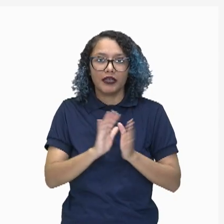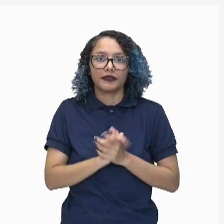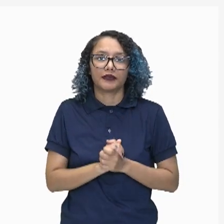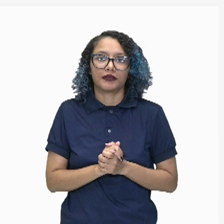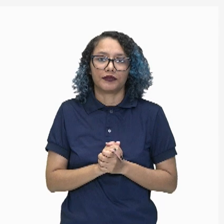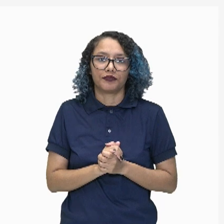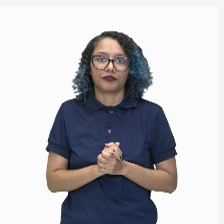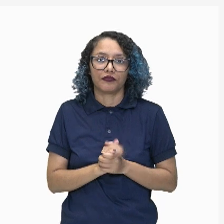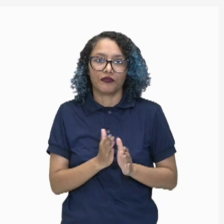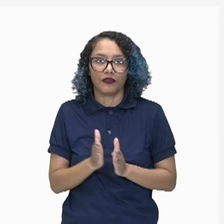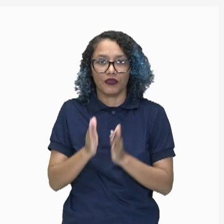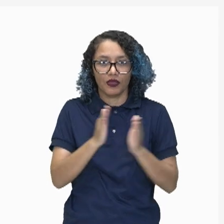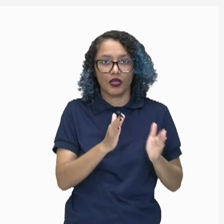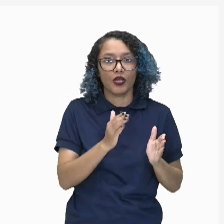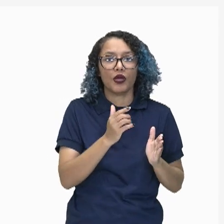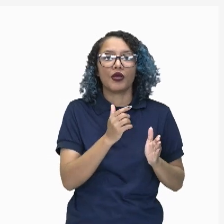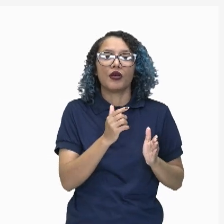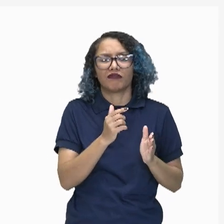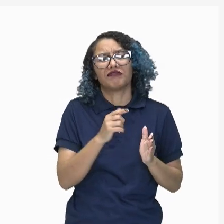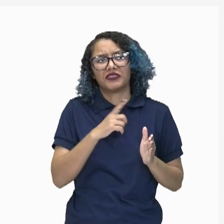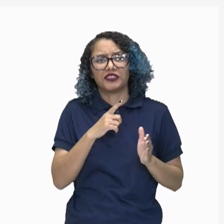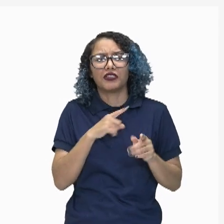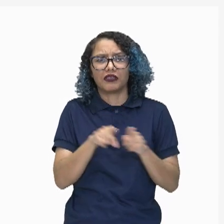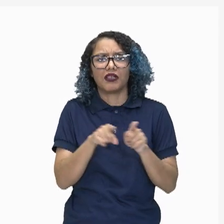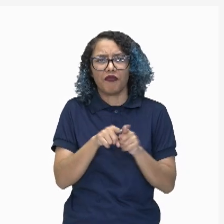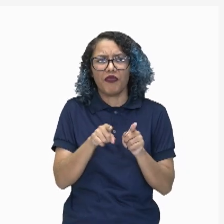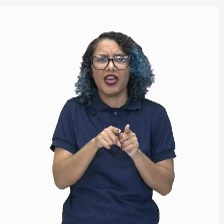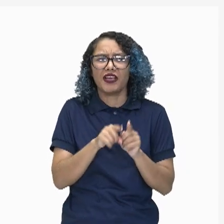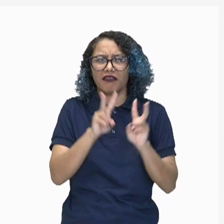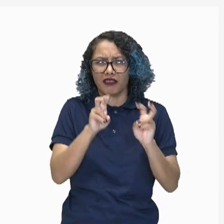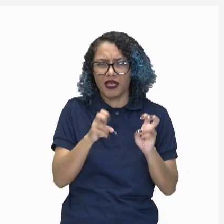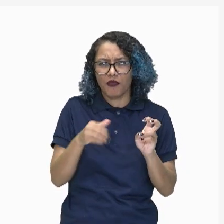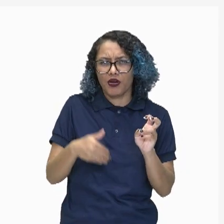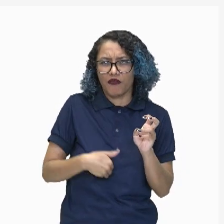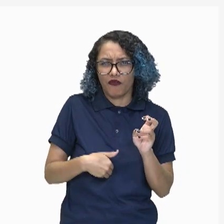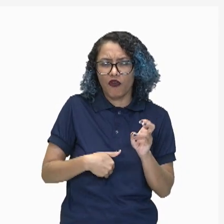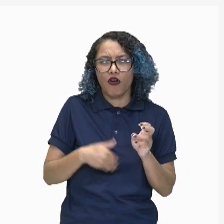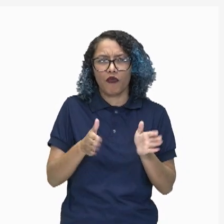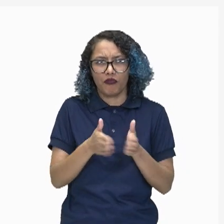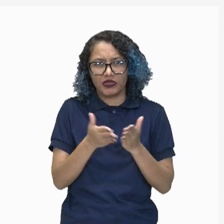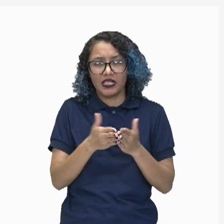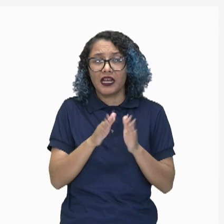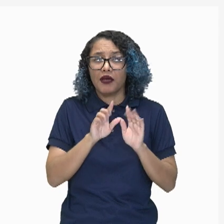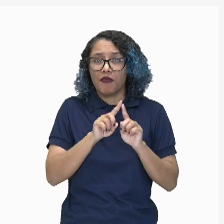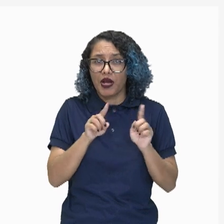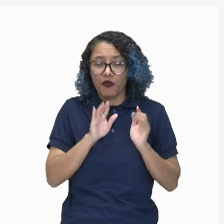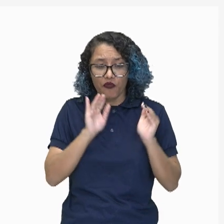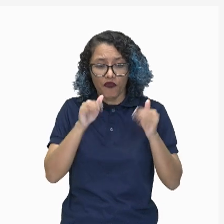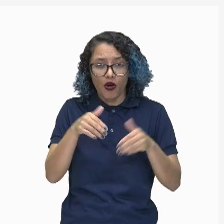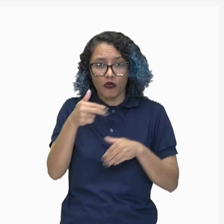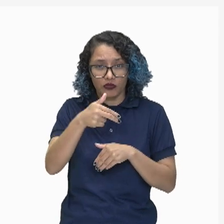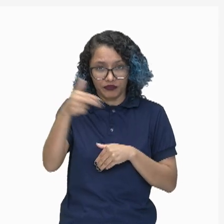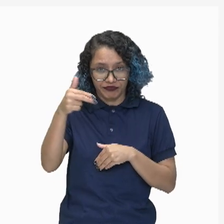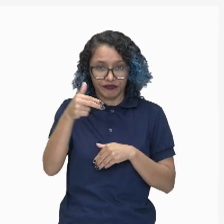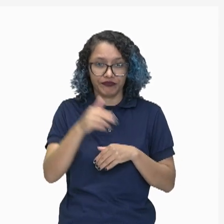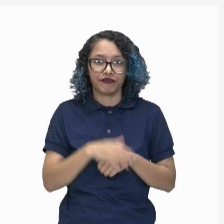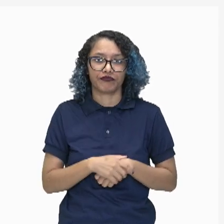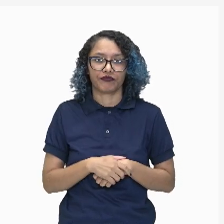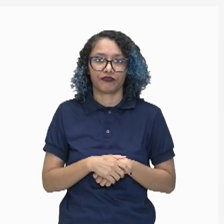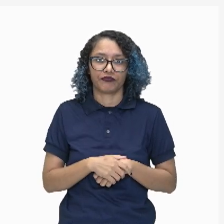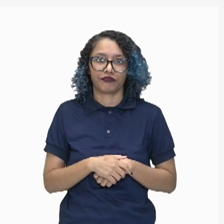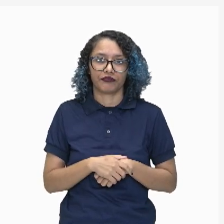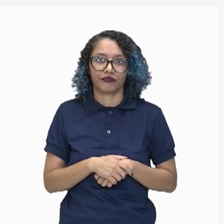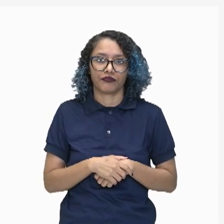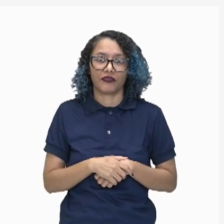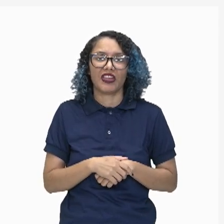universais, como fome, morte, miséria, mas voltada muito para o contexto do Nordeste, né? Então, era voltado para esse contexto, a vida